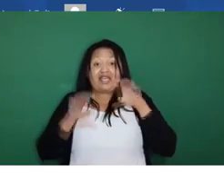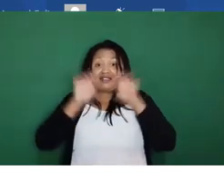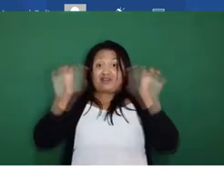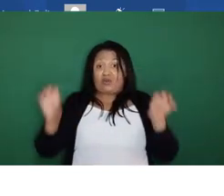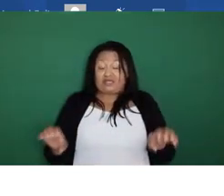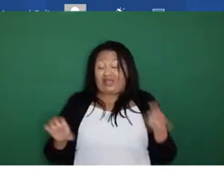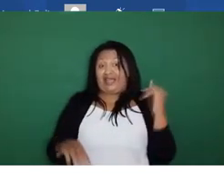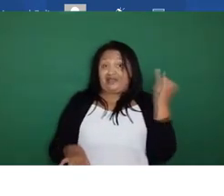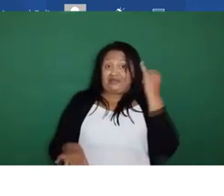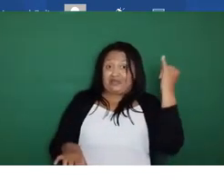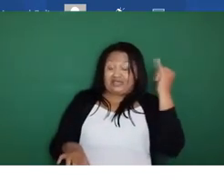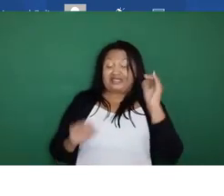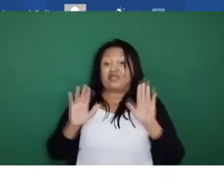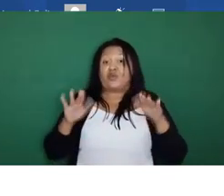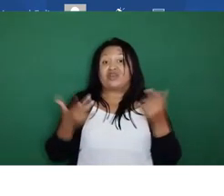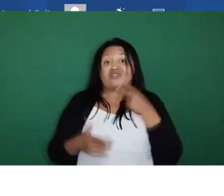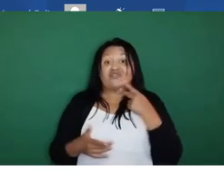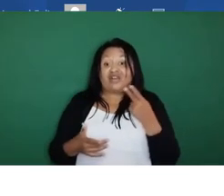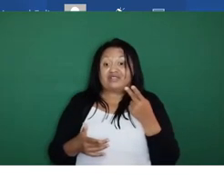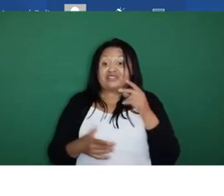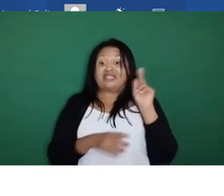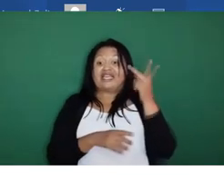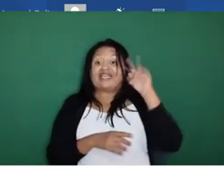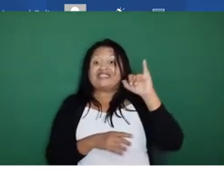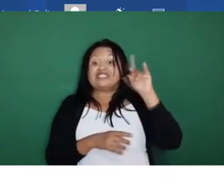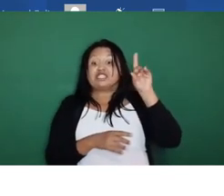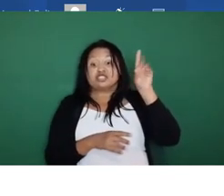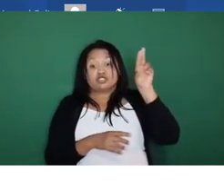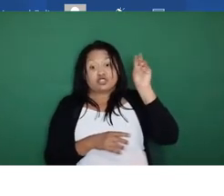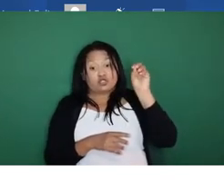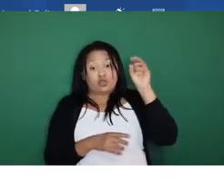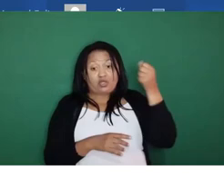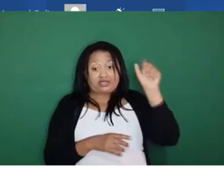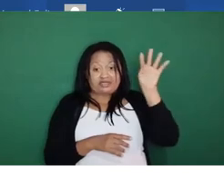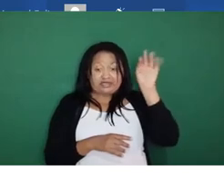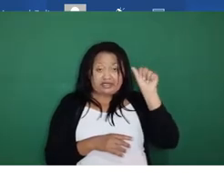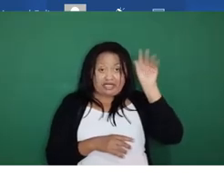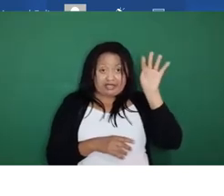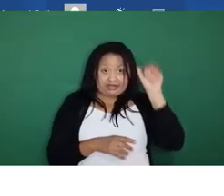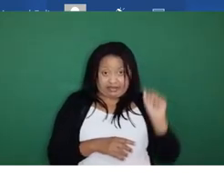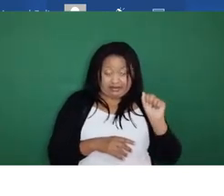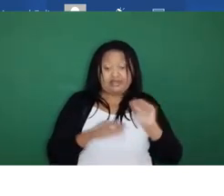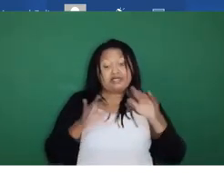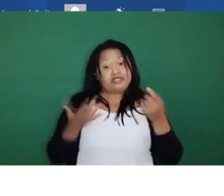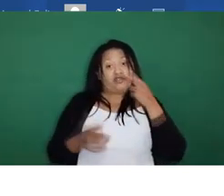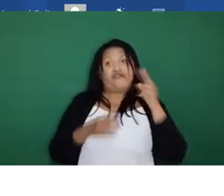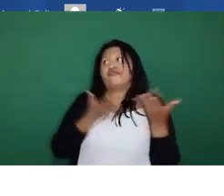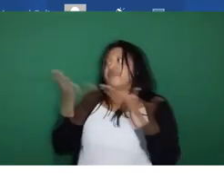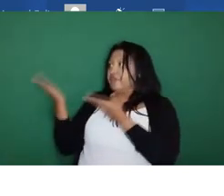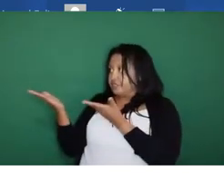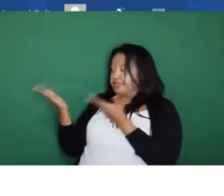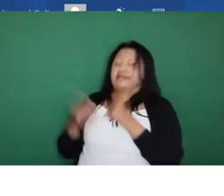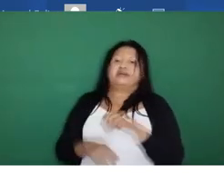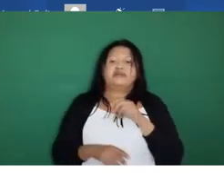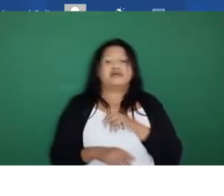é fundamental quando a gente fala destaque então vejam para a gente resolver